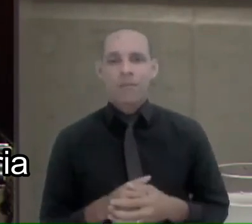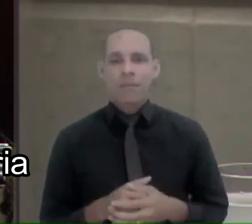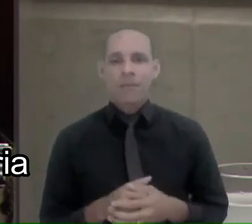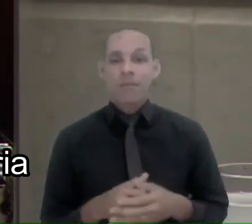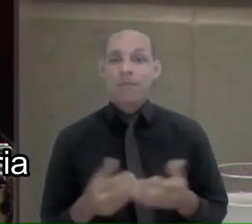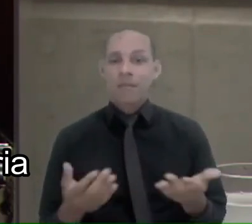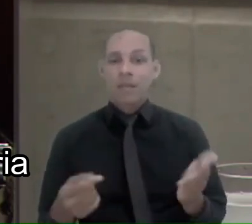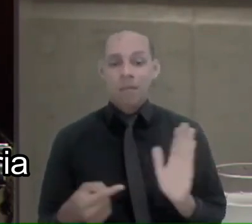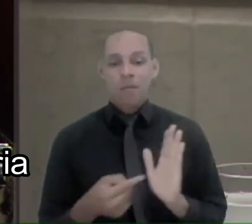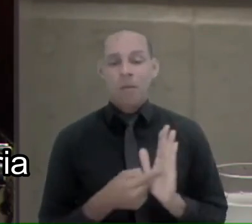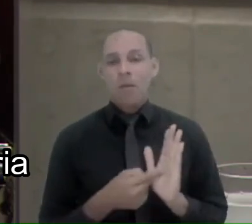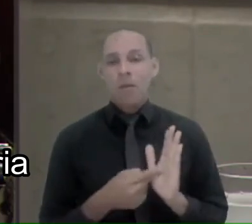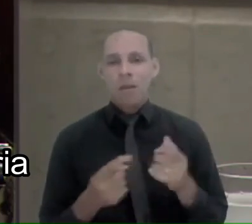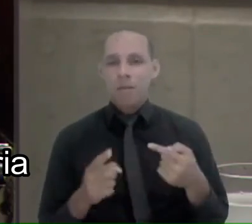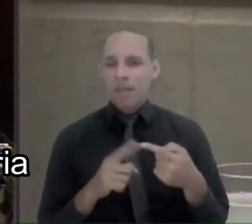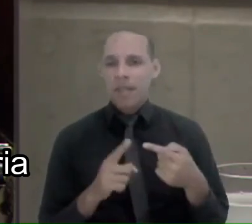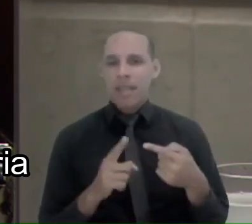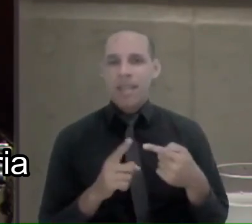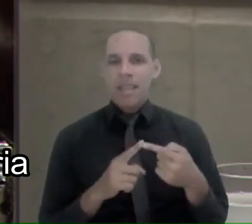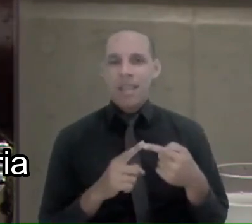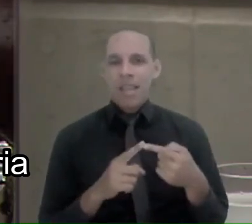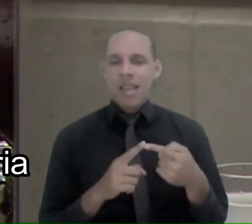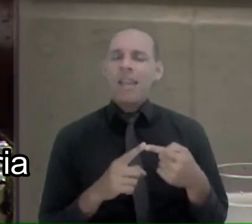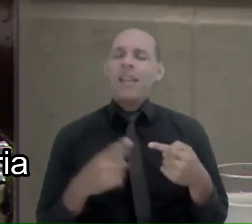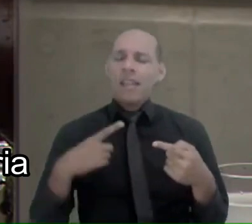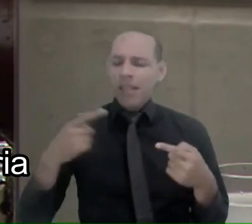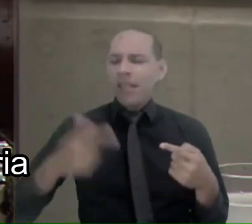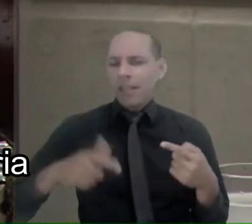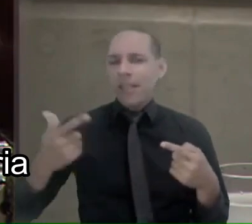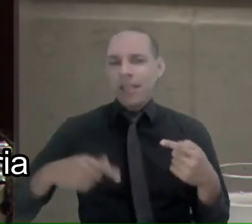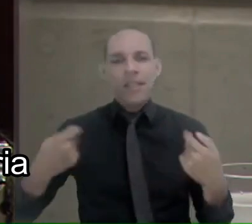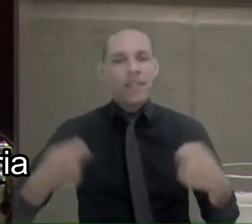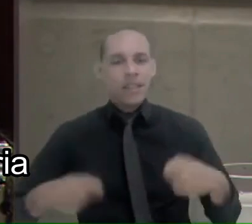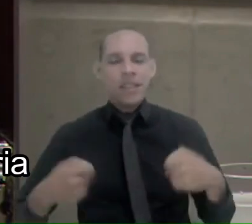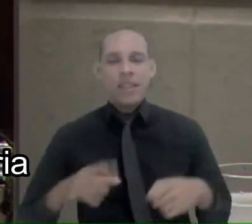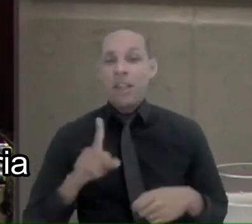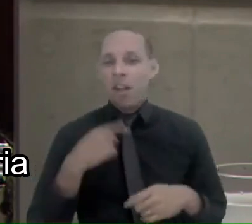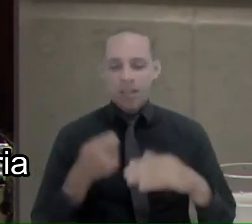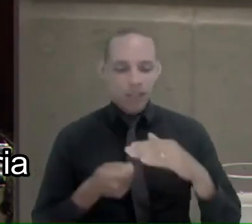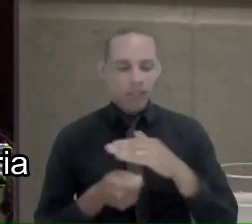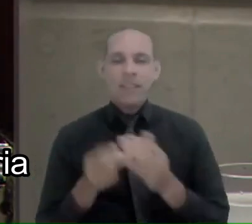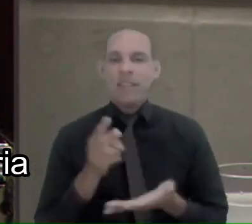ponto, óbvio que ainda há muito por fazer, a gente ainda investe bastante energia